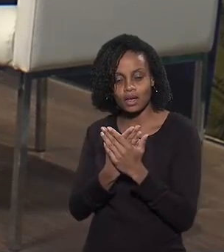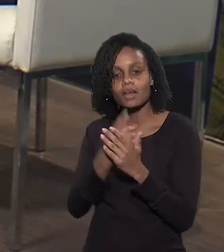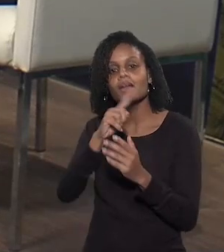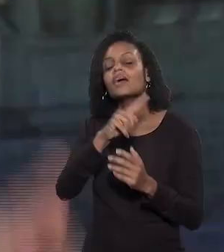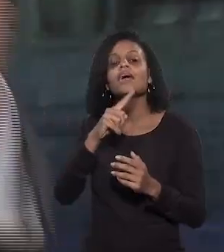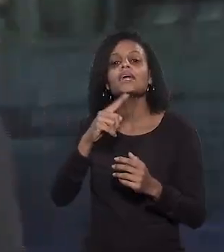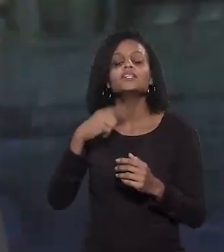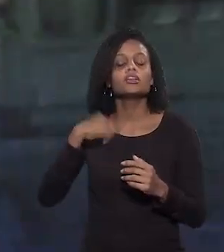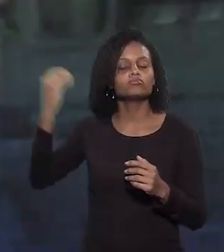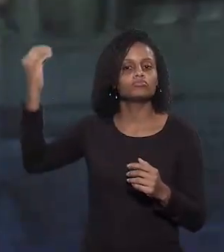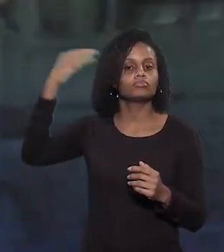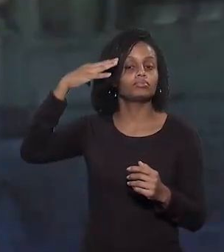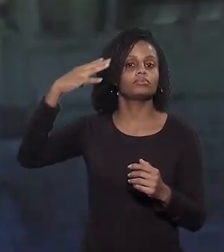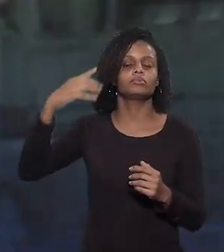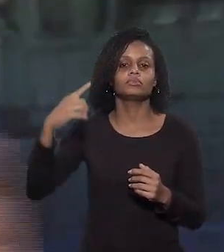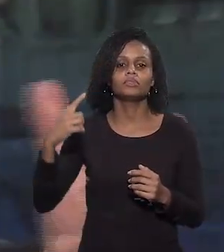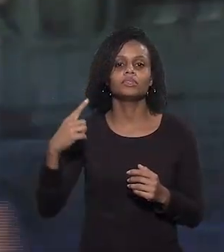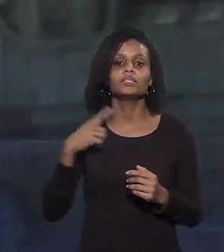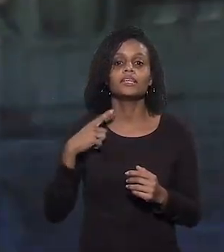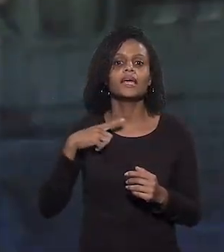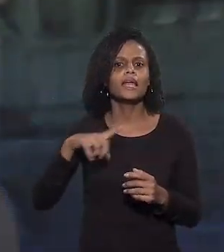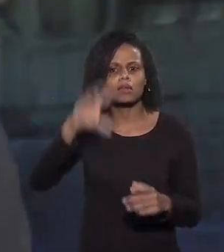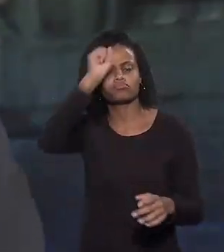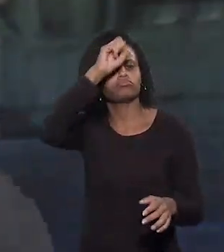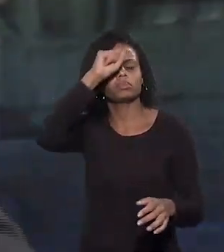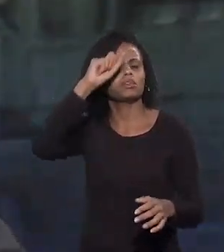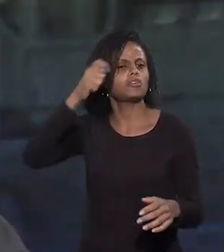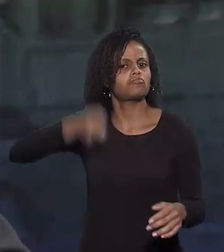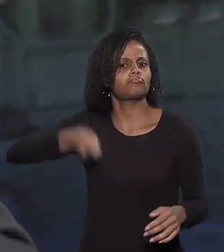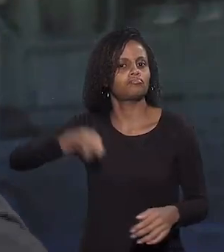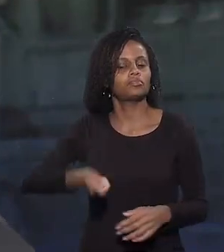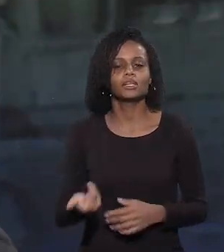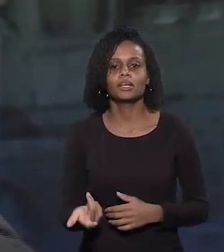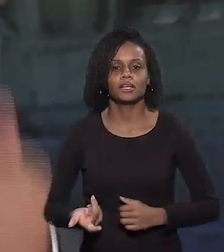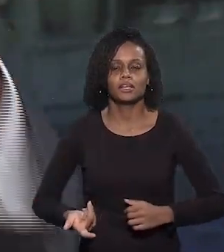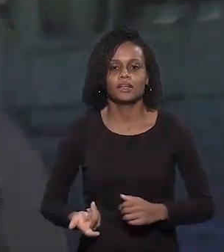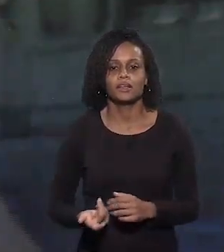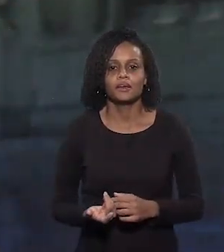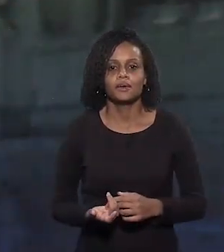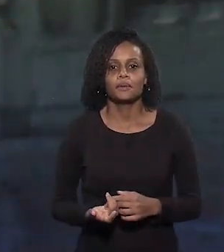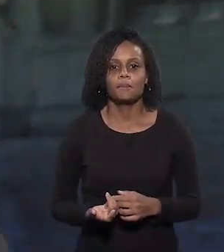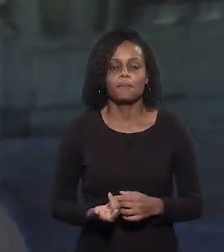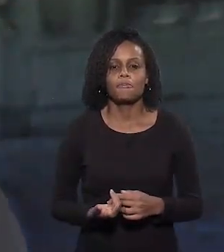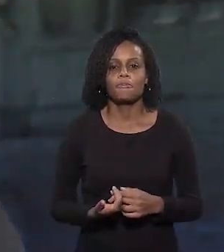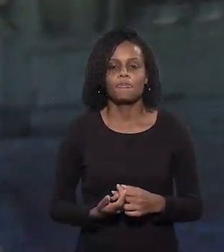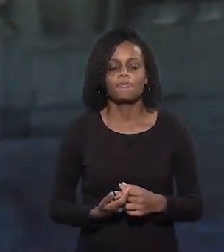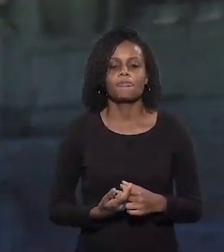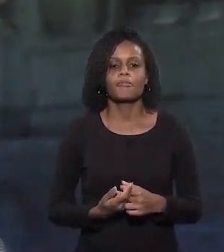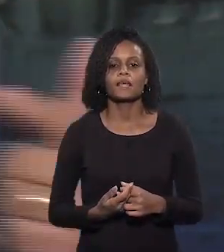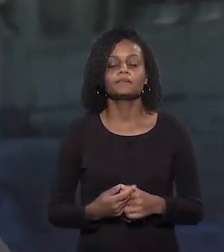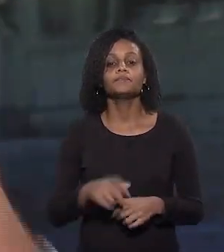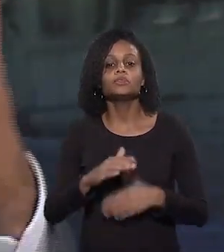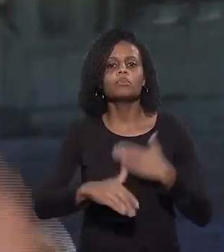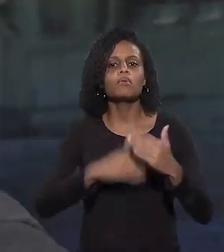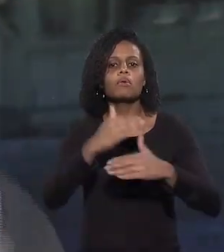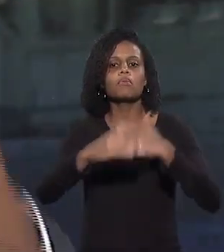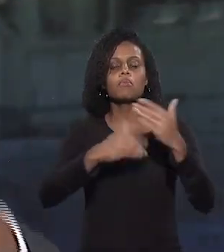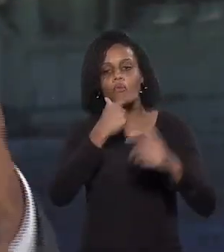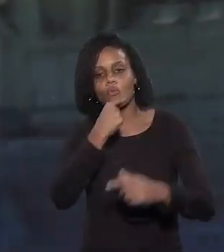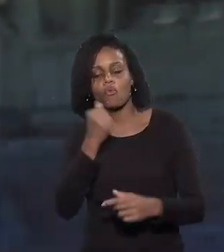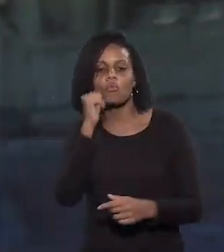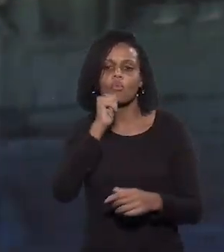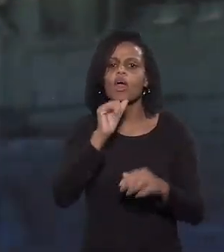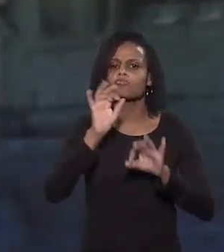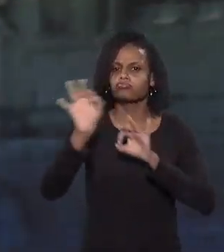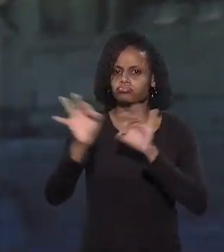fazer, foram vocacionados para fazer. Resumindo, aprenderam na marra. E aí, aos poucos, foram se tornando homens e